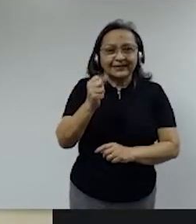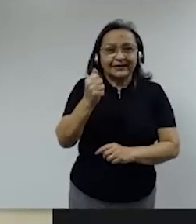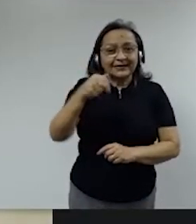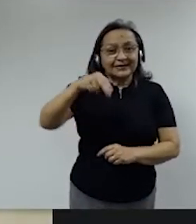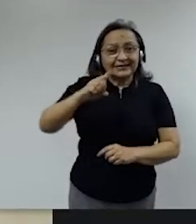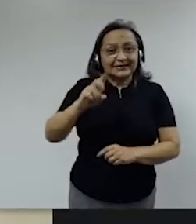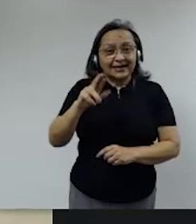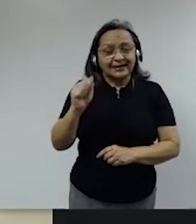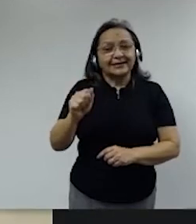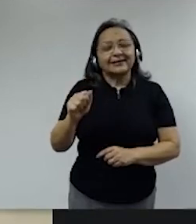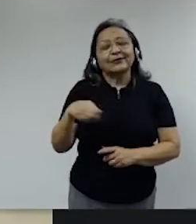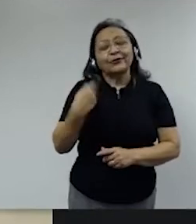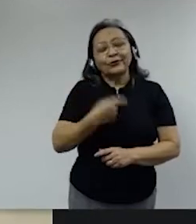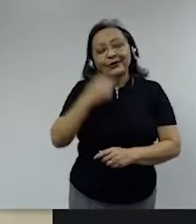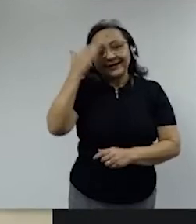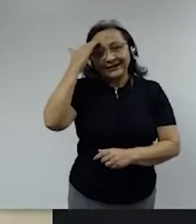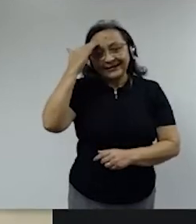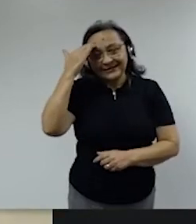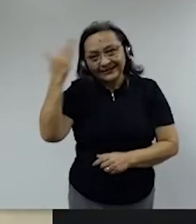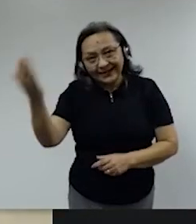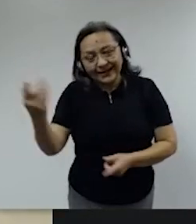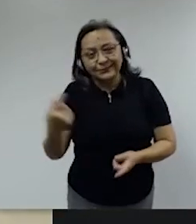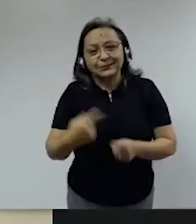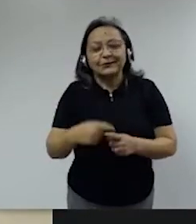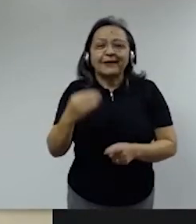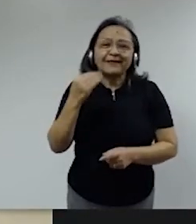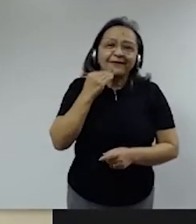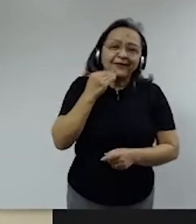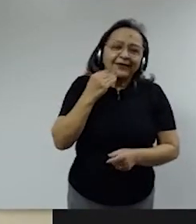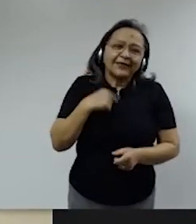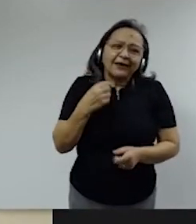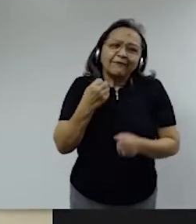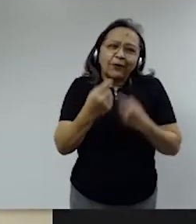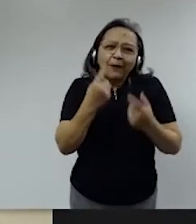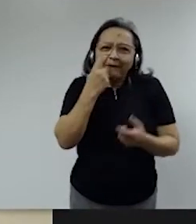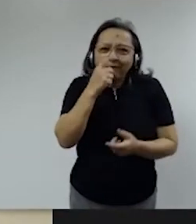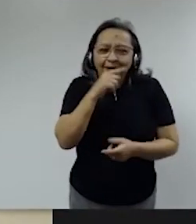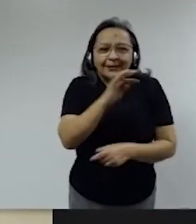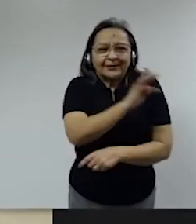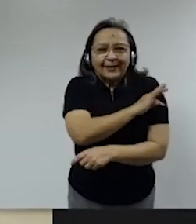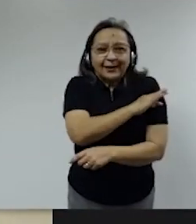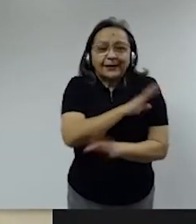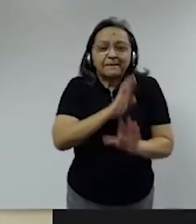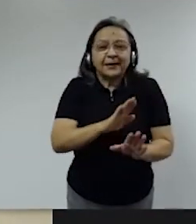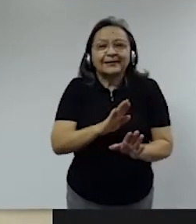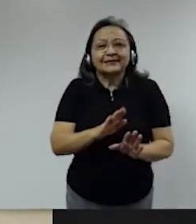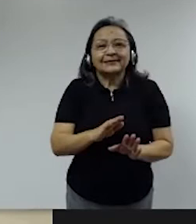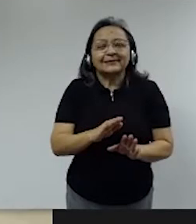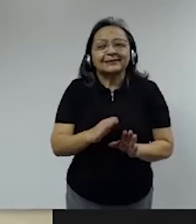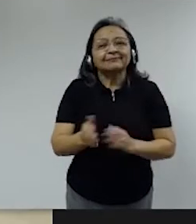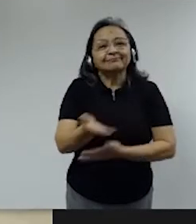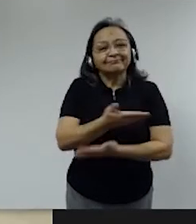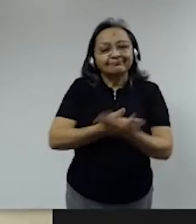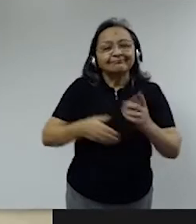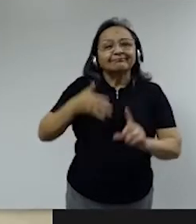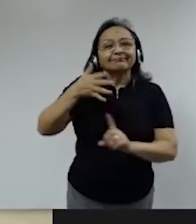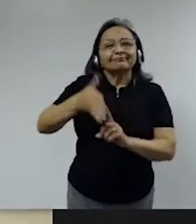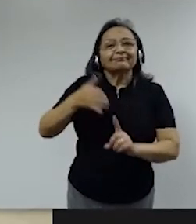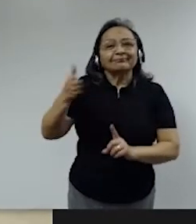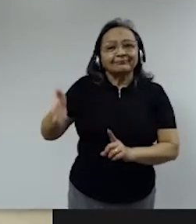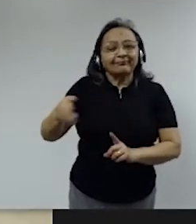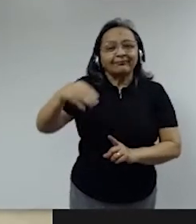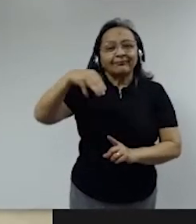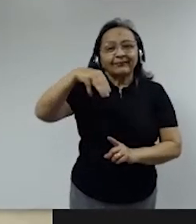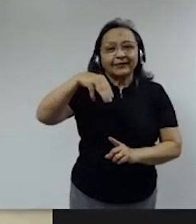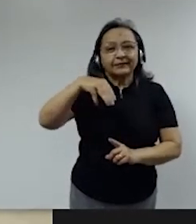agradecemos, novamente pedindo desculpa pela a falha técnica, e já passo a palavra para a professora Maria de Fátima Freire de Sá, que é professora na graduação